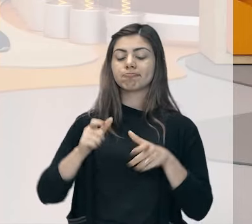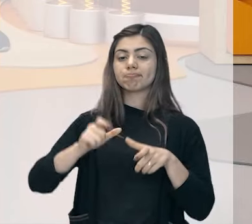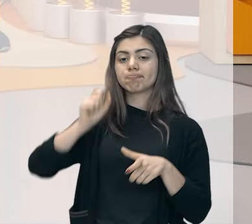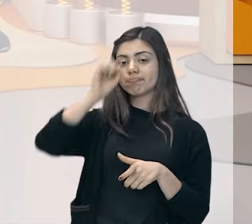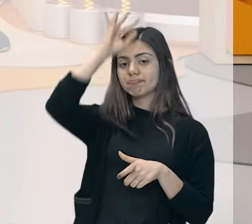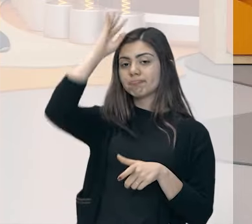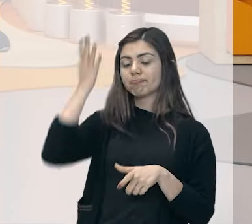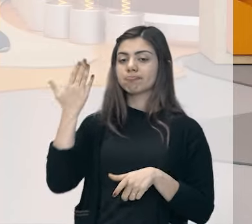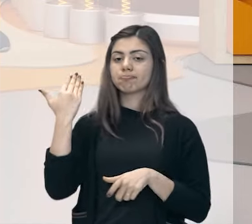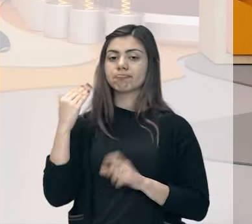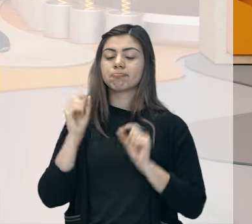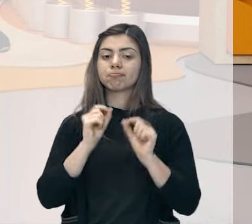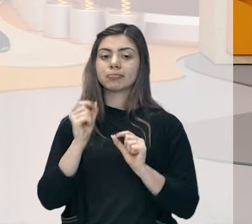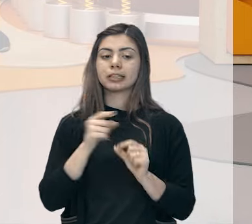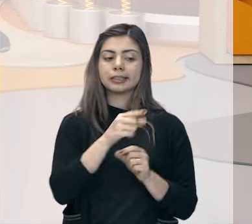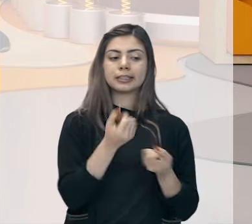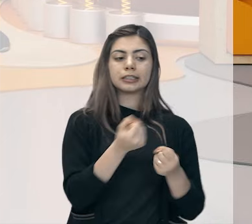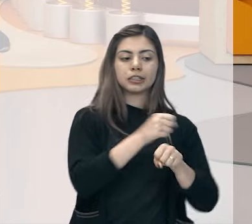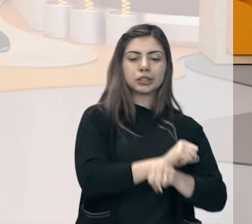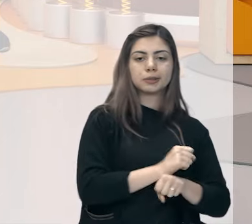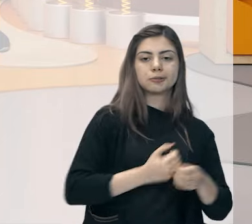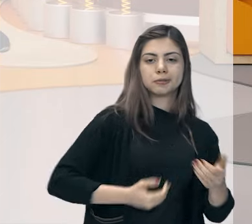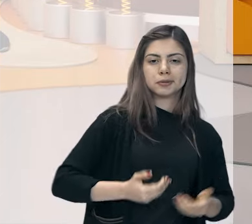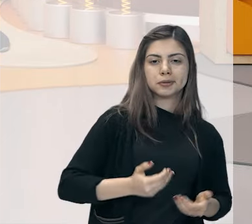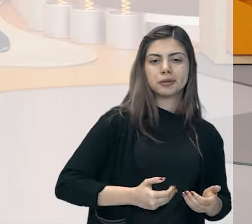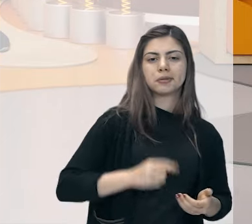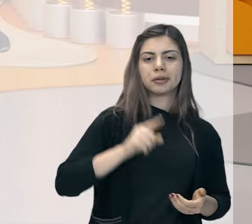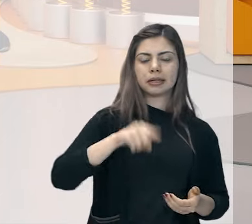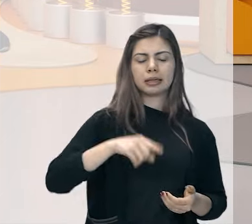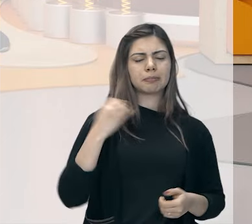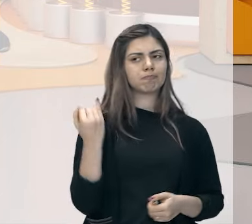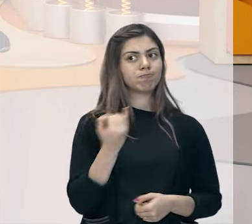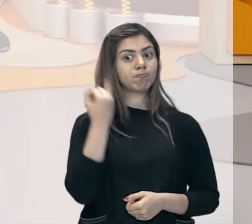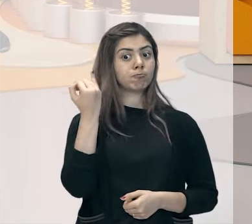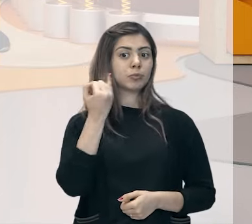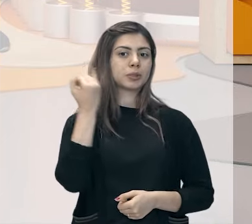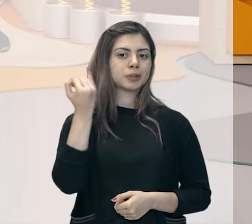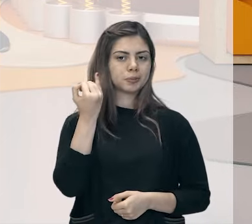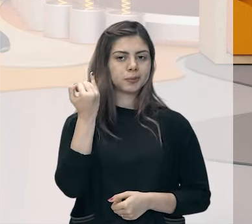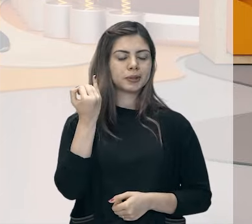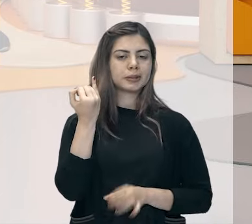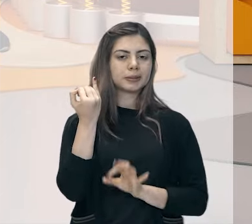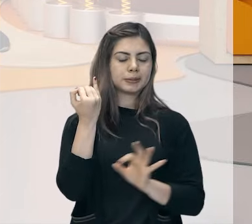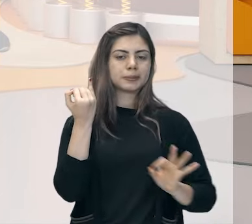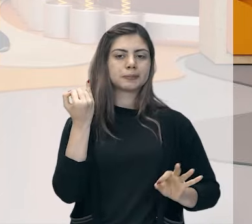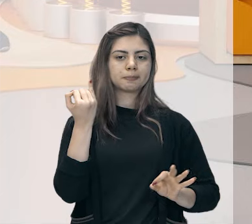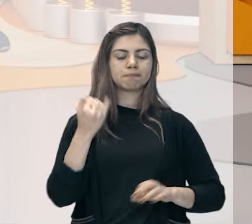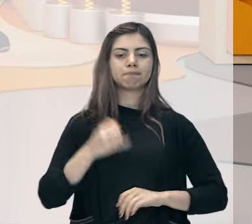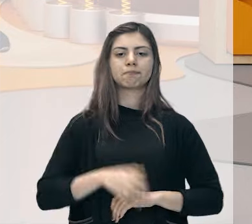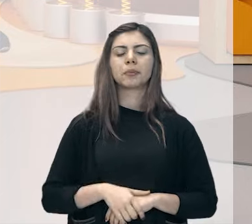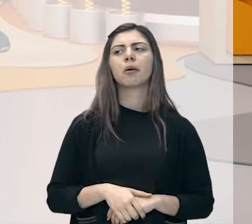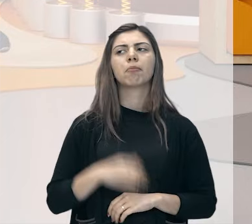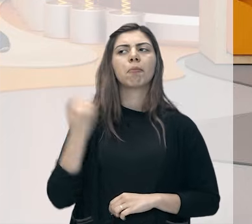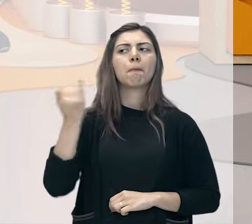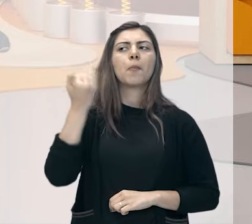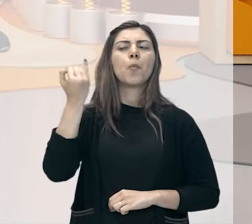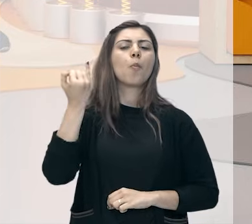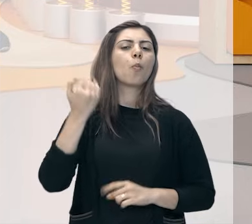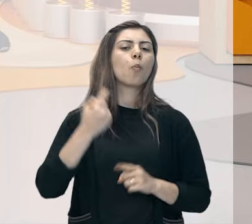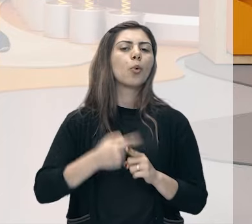Antiga, a escravidão ela já passa a ter um peso muito maior, uma importância muito maior, porque a